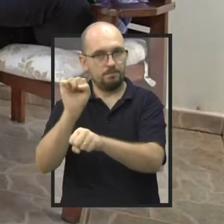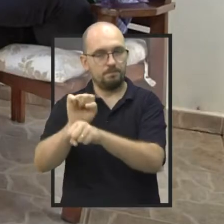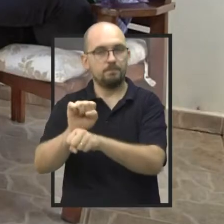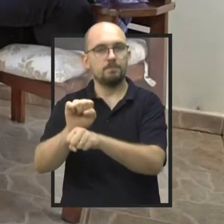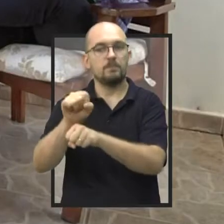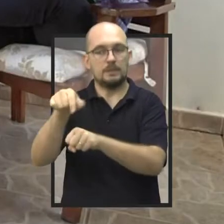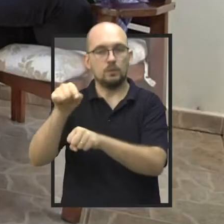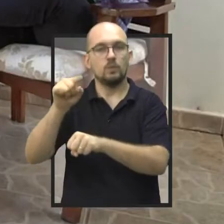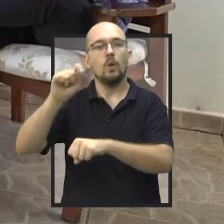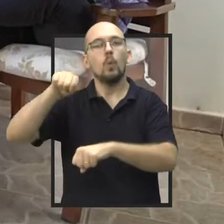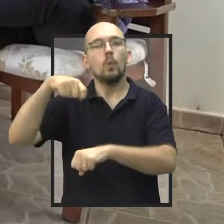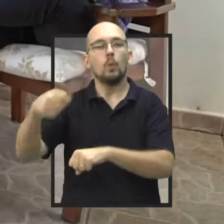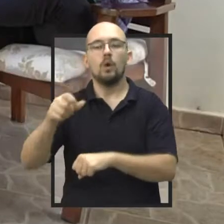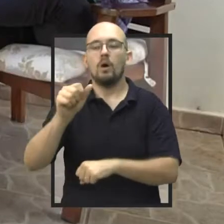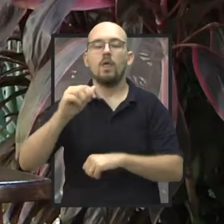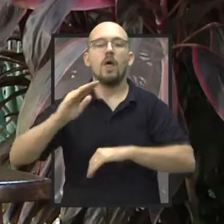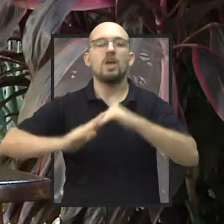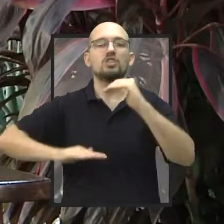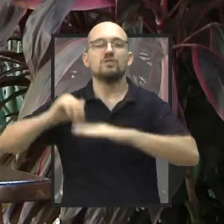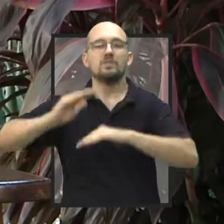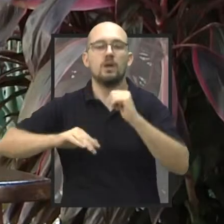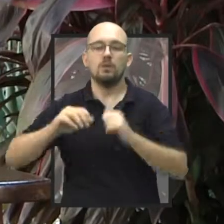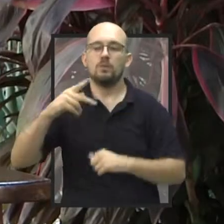seria a atividade popular.